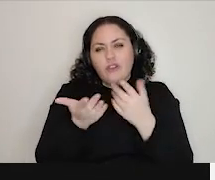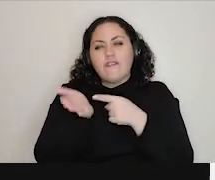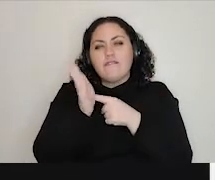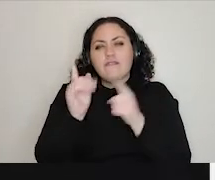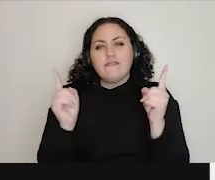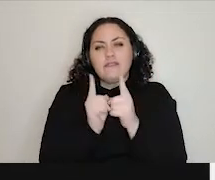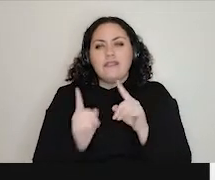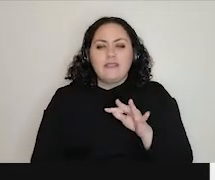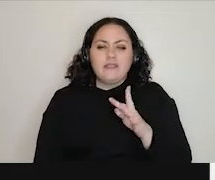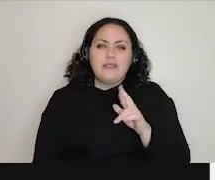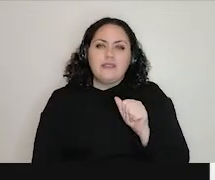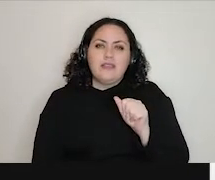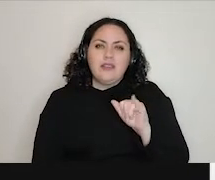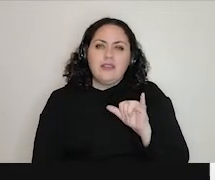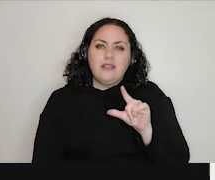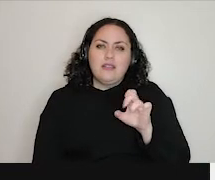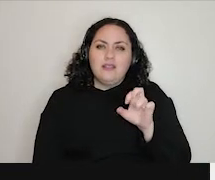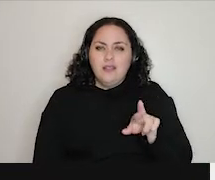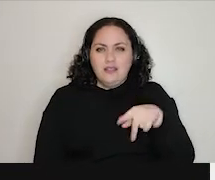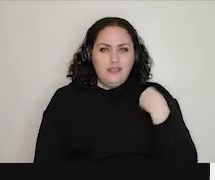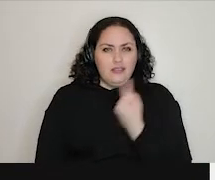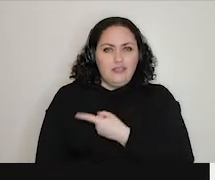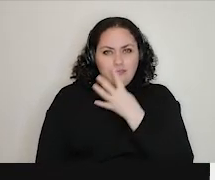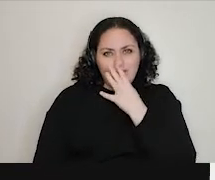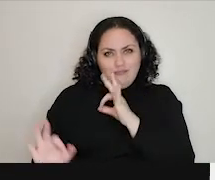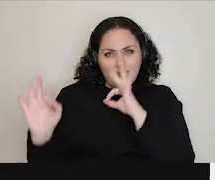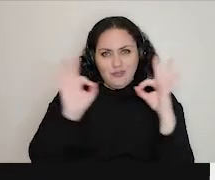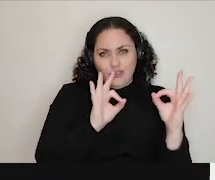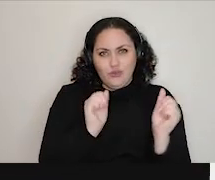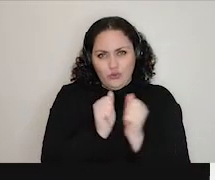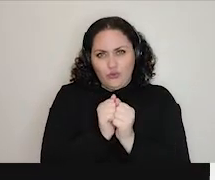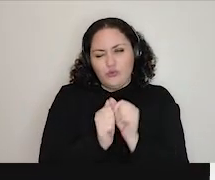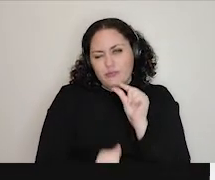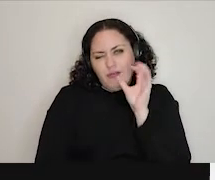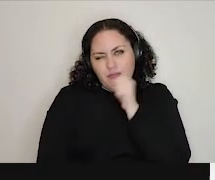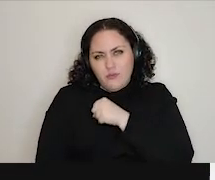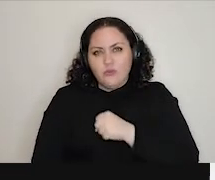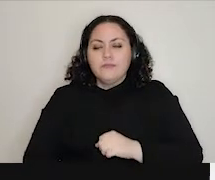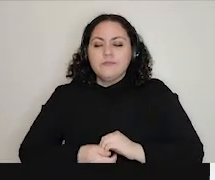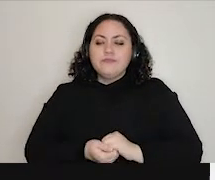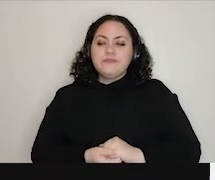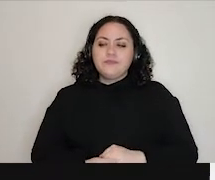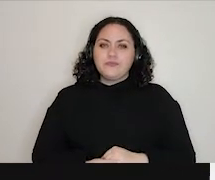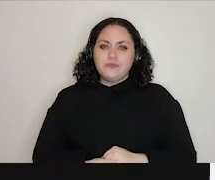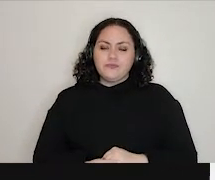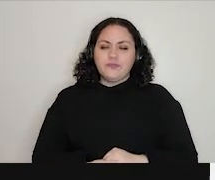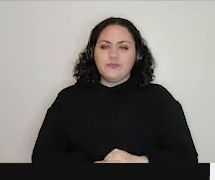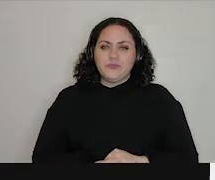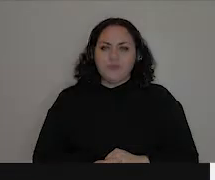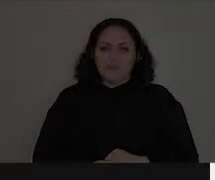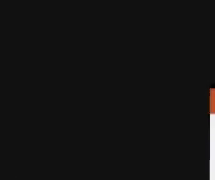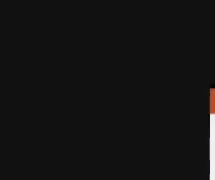para vocês o trailer agora, para a gente poder assistir.